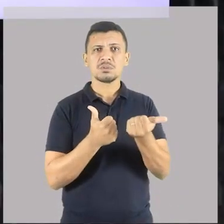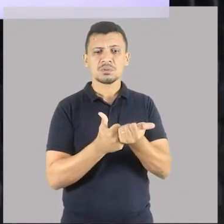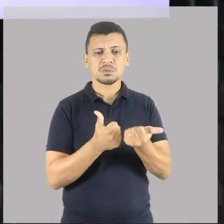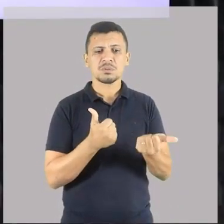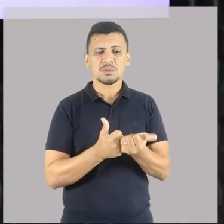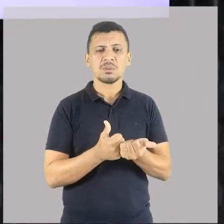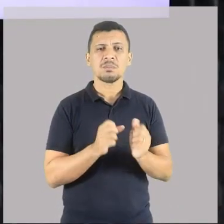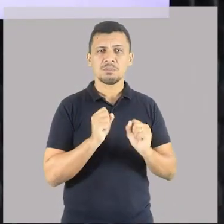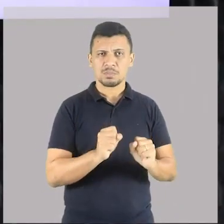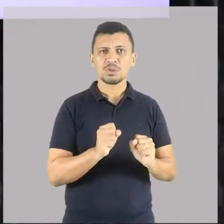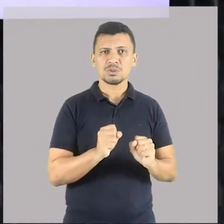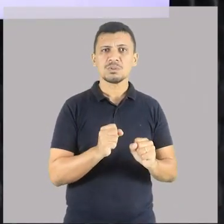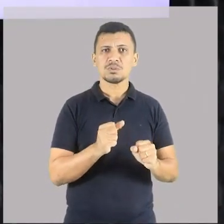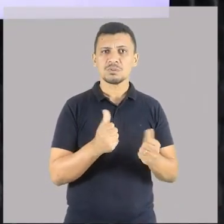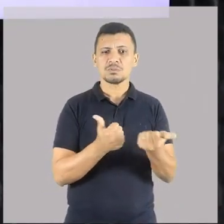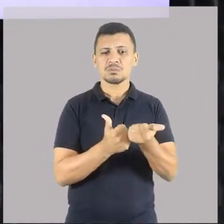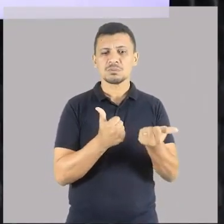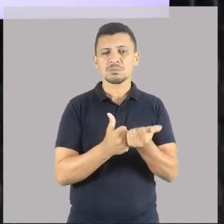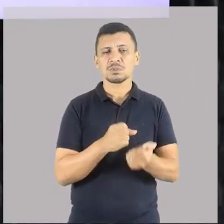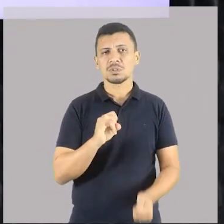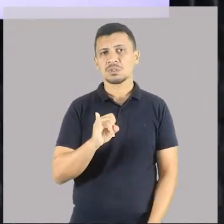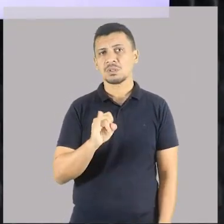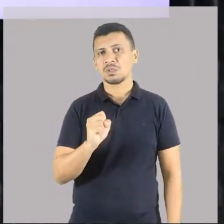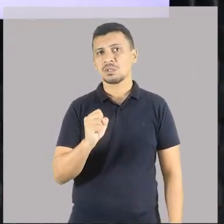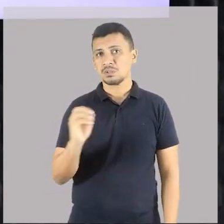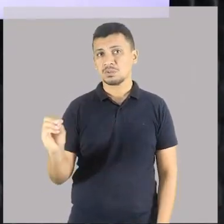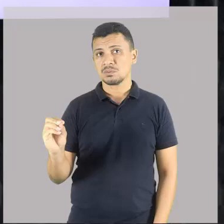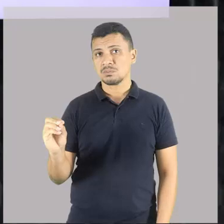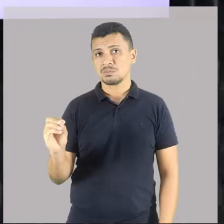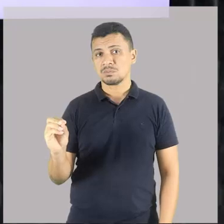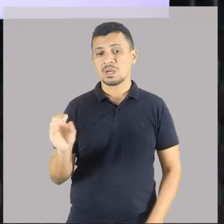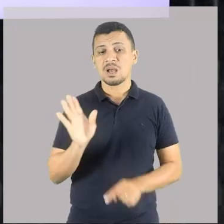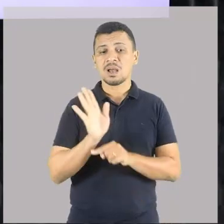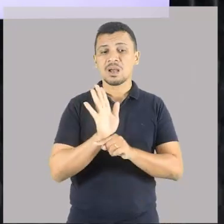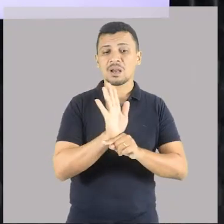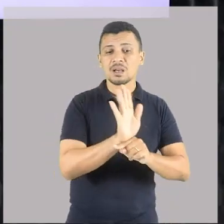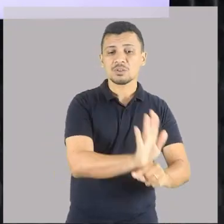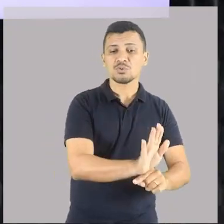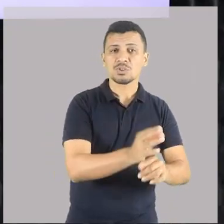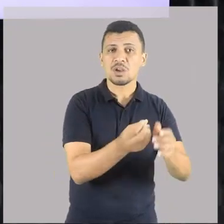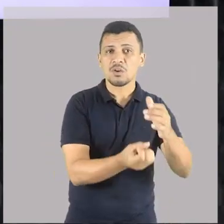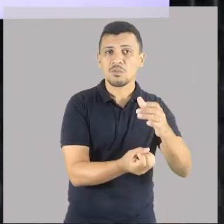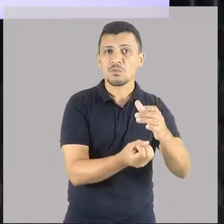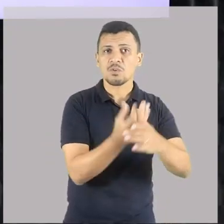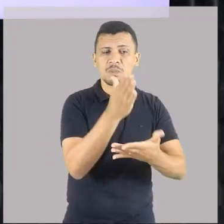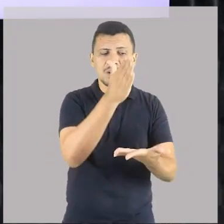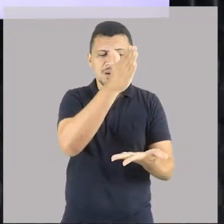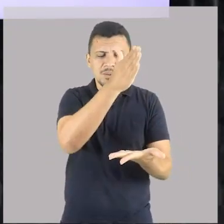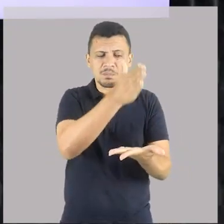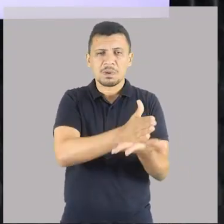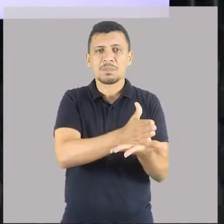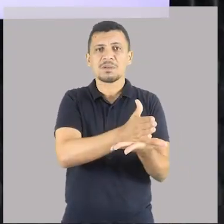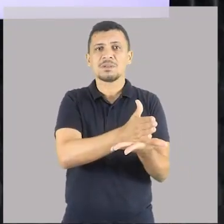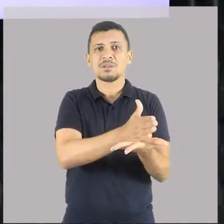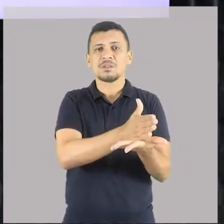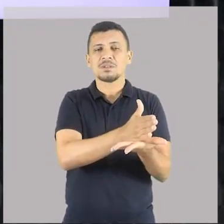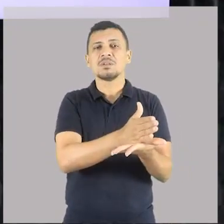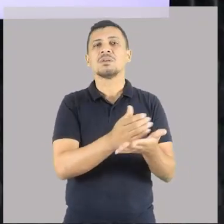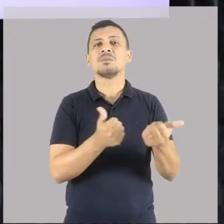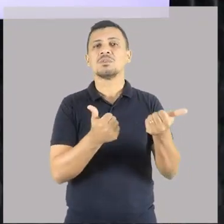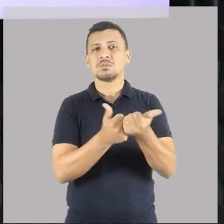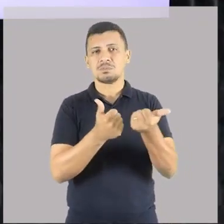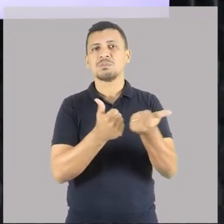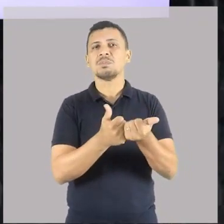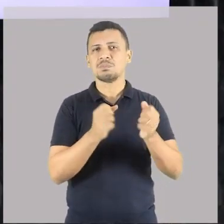dos governos, das organizações sociais e dos cidadãos ajude a formar uma barreira. Poderia substituir pelo